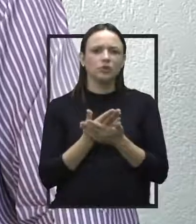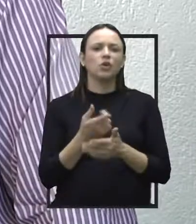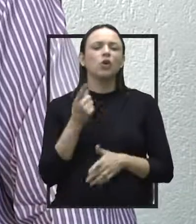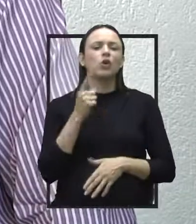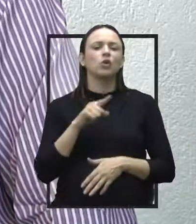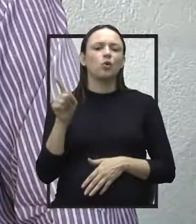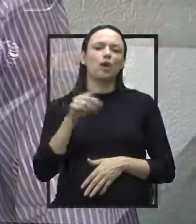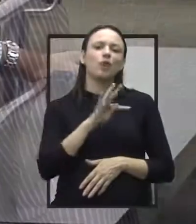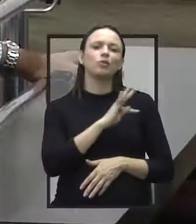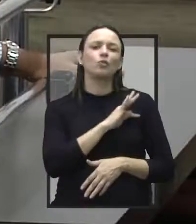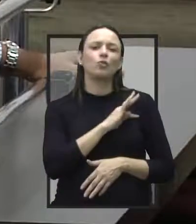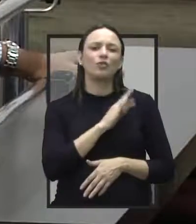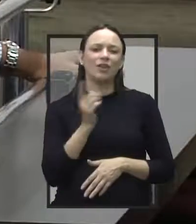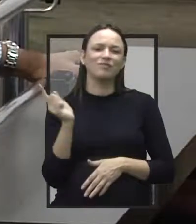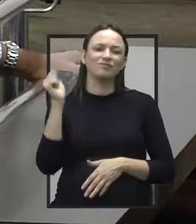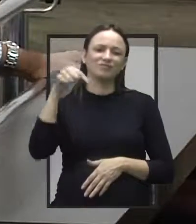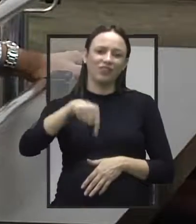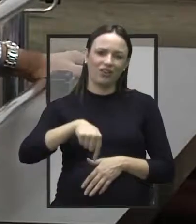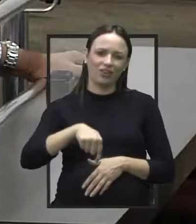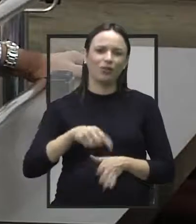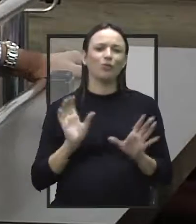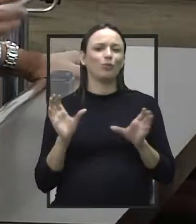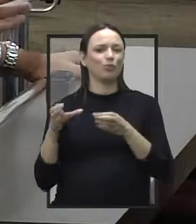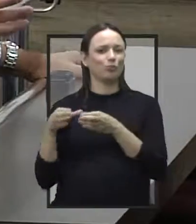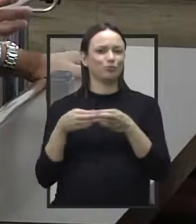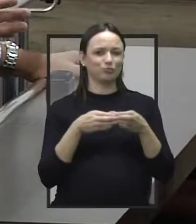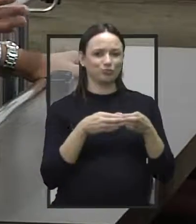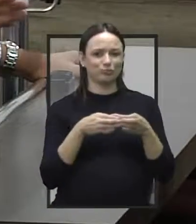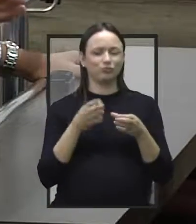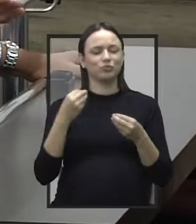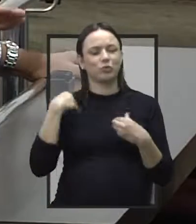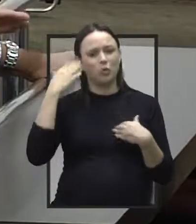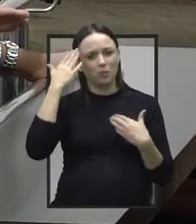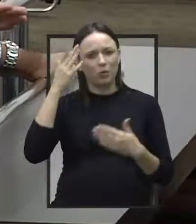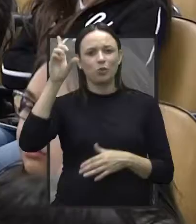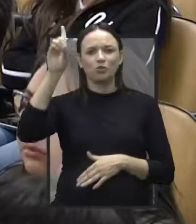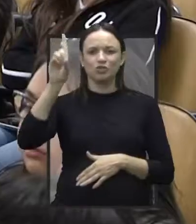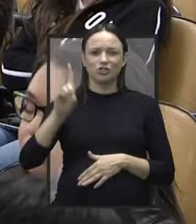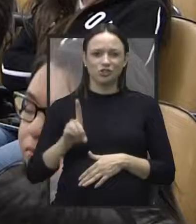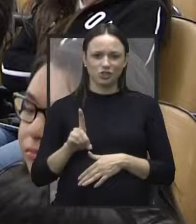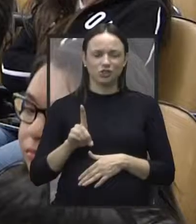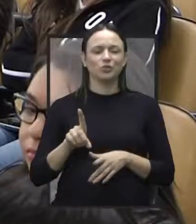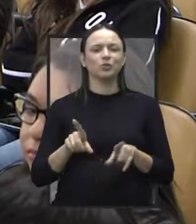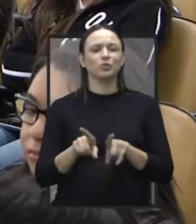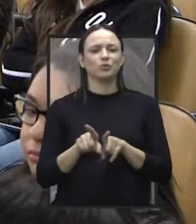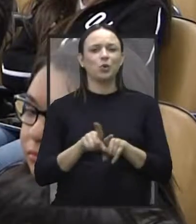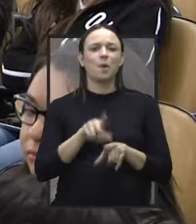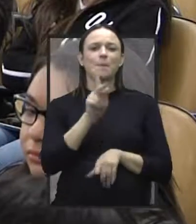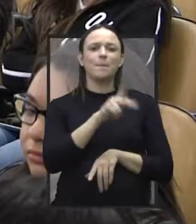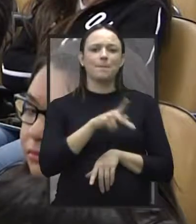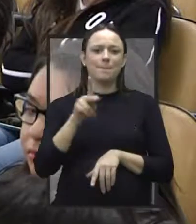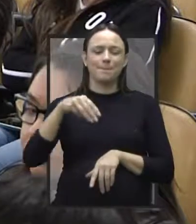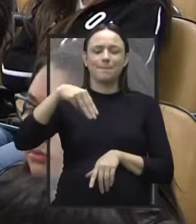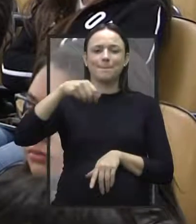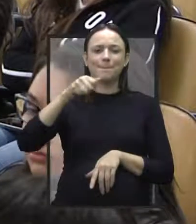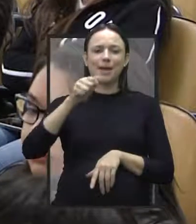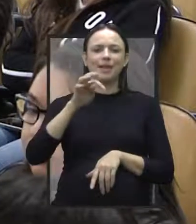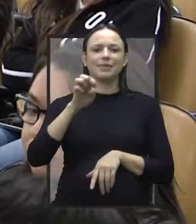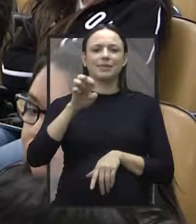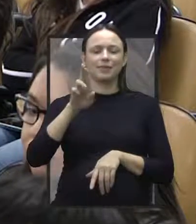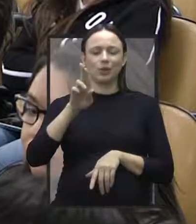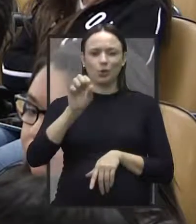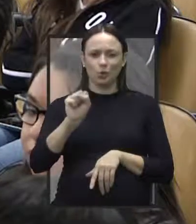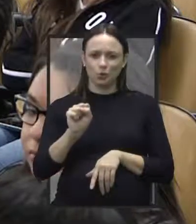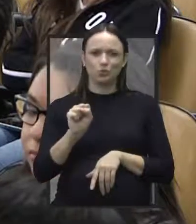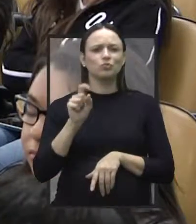recebemos foi a Tolentino Miraglia. Eu aproveito agradecer o diretor da escola, agradecer ao professor Matheus, uma